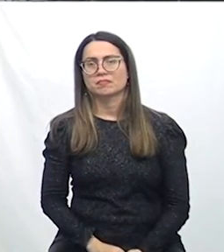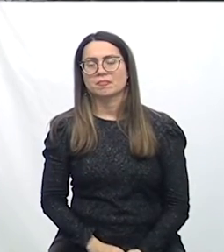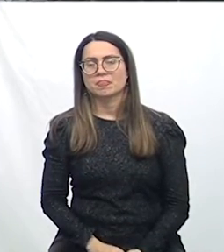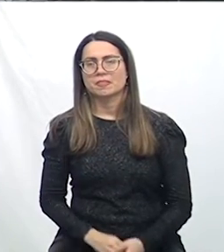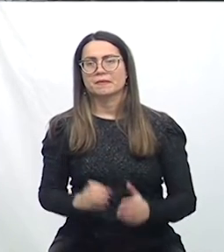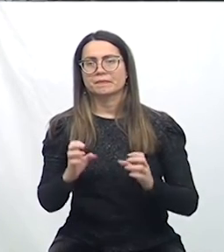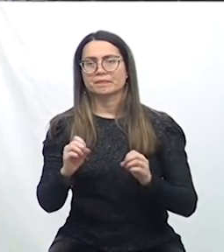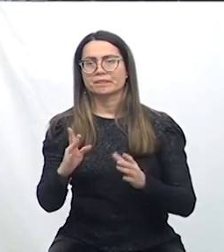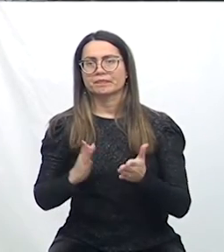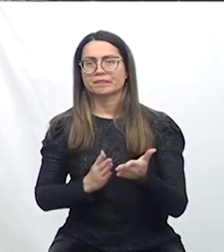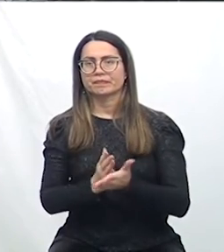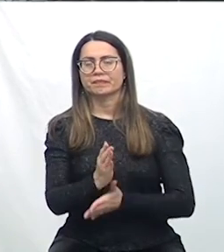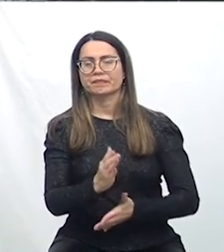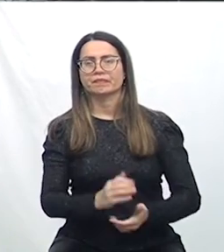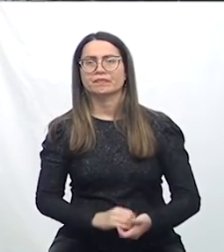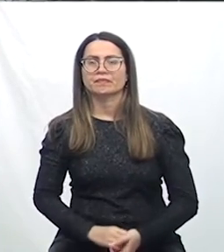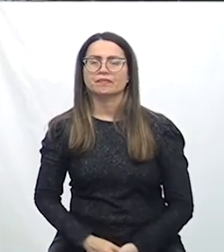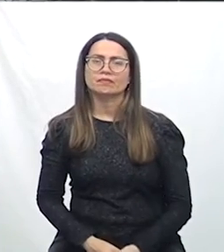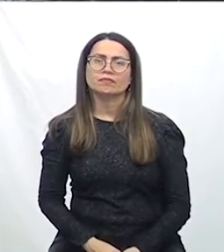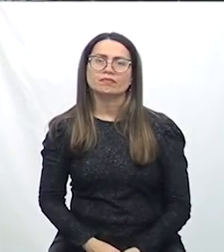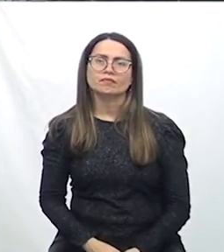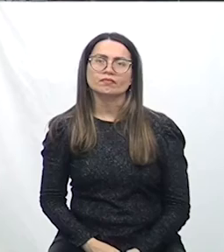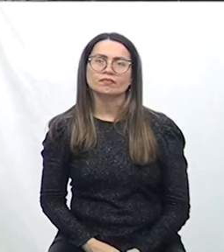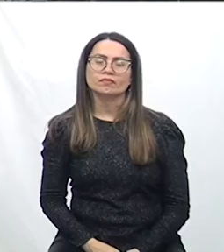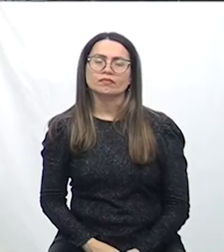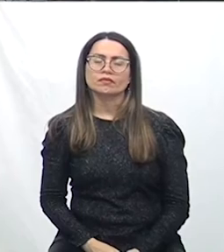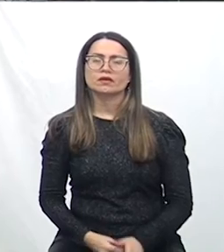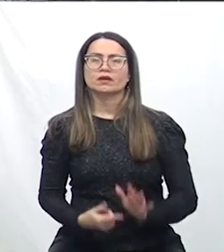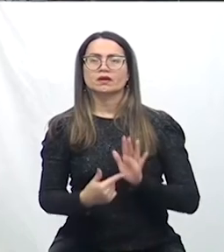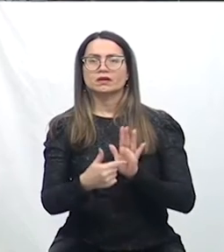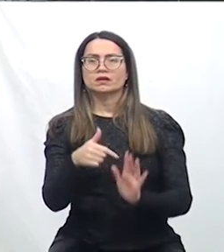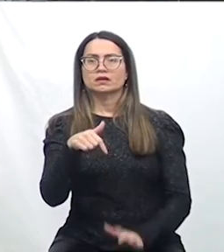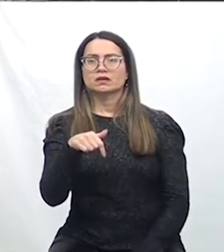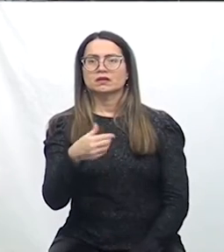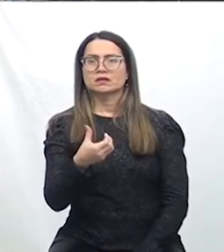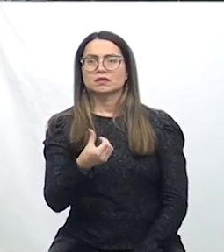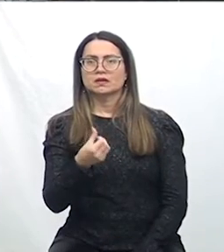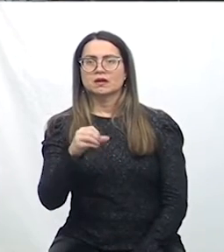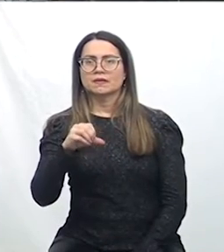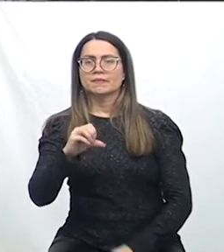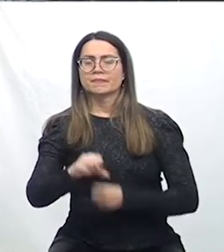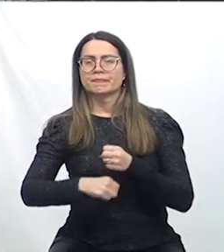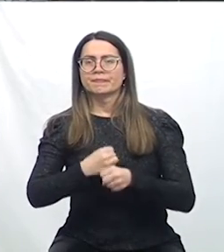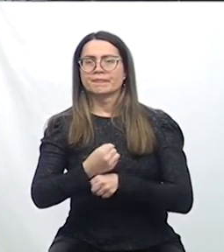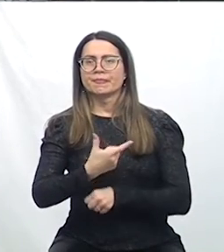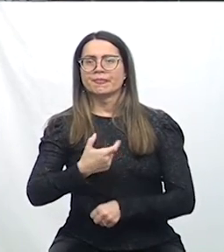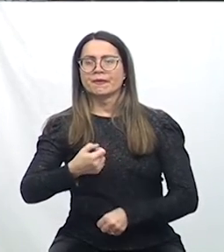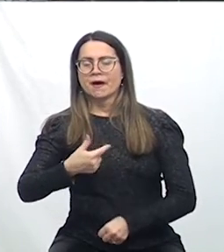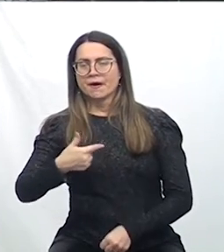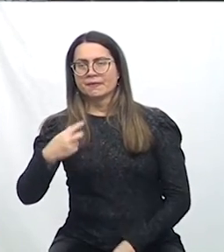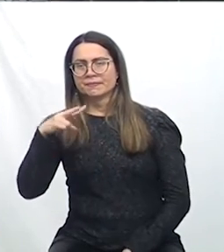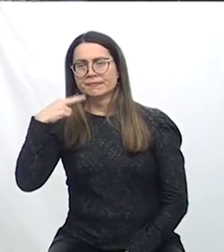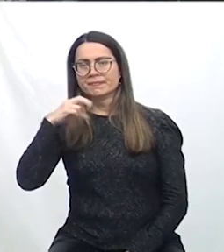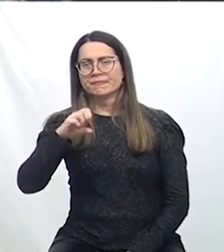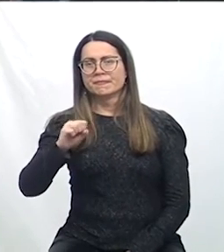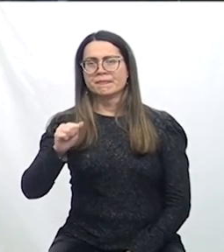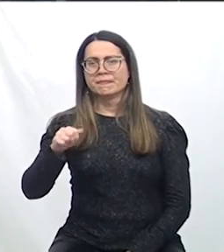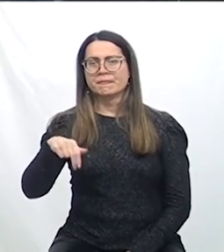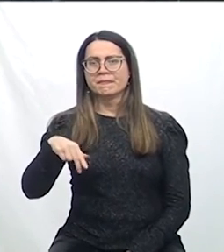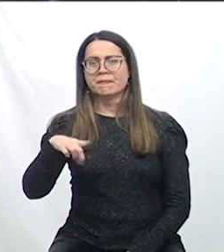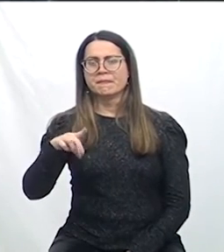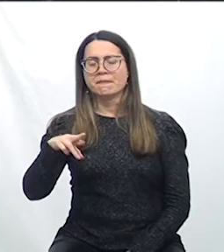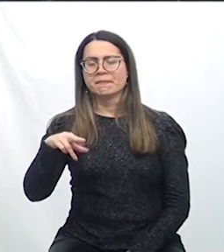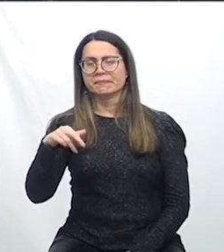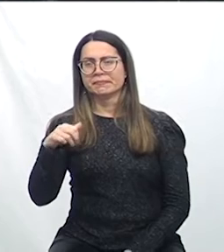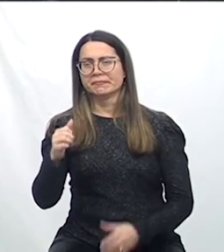manifestem. Aprovado por unanimidade. Indicação 769-2022, vereadora Sandra Jorge, recolocação